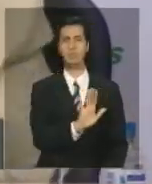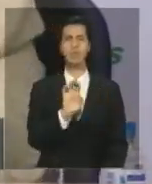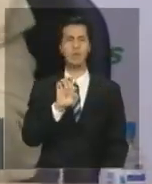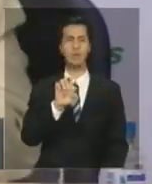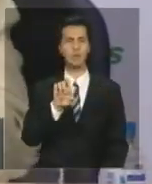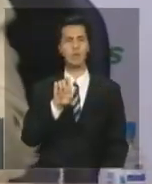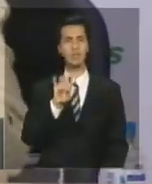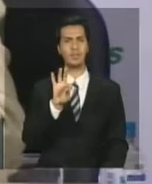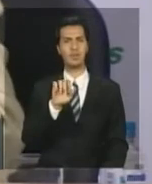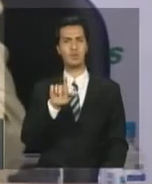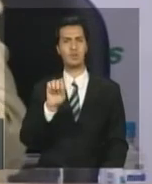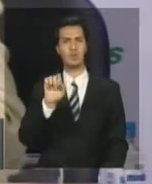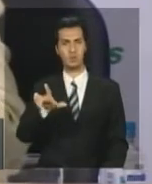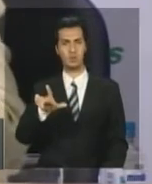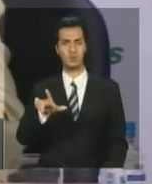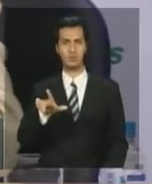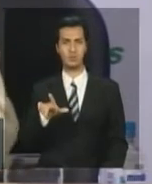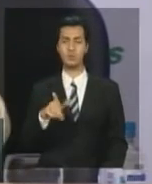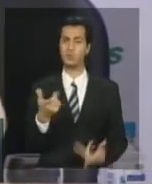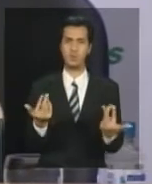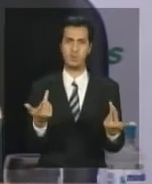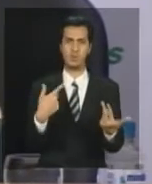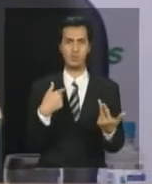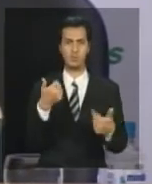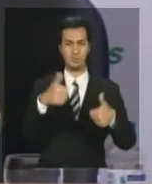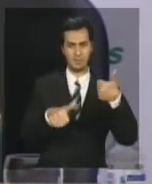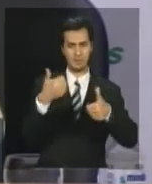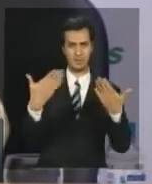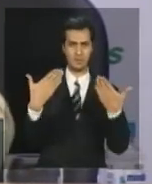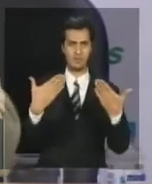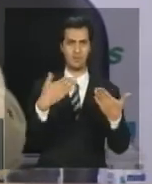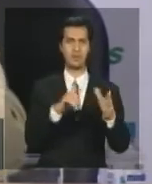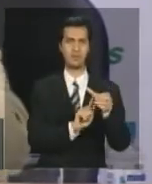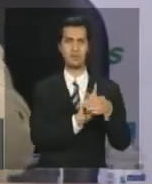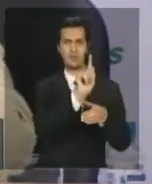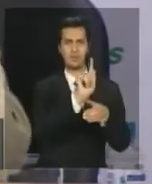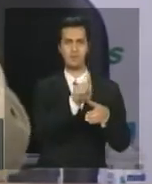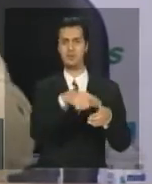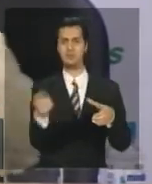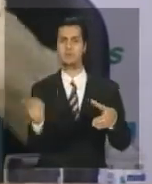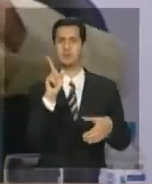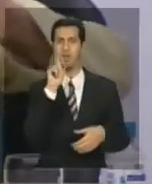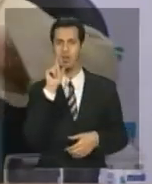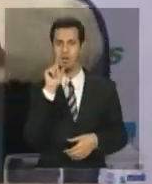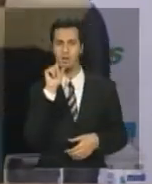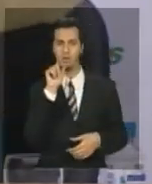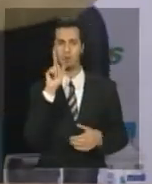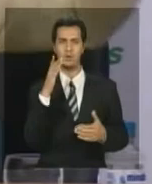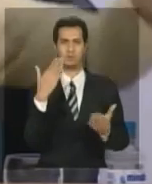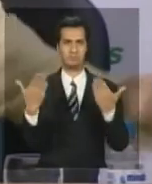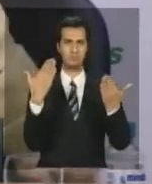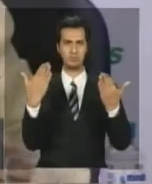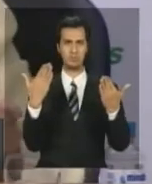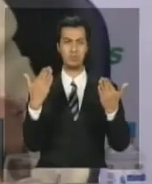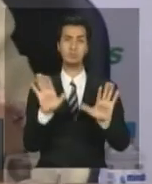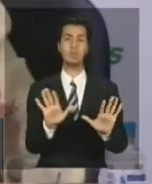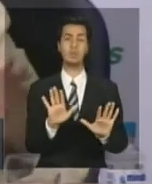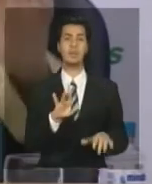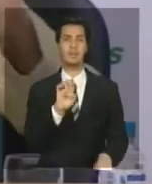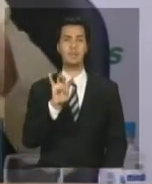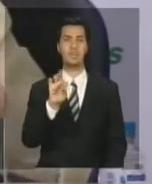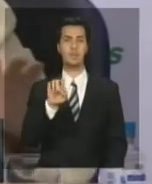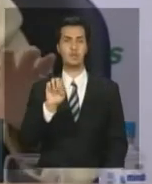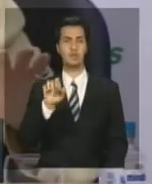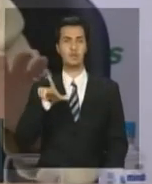combustível. Do mesmo jeito que eu faço o balanço entre o gás e a água, se está em reservatórios, quando você tem o etanol